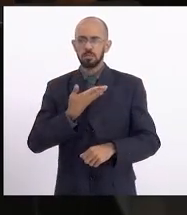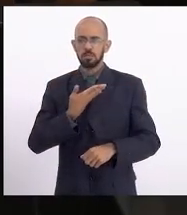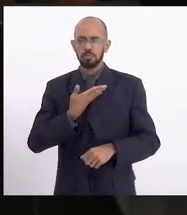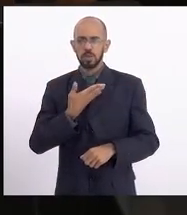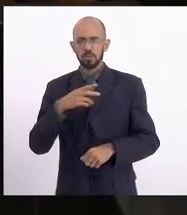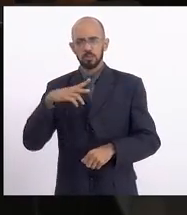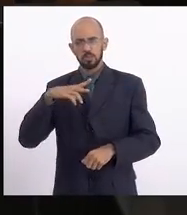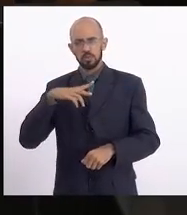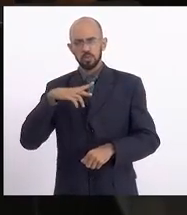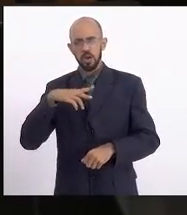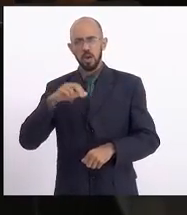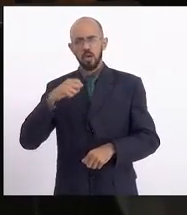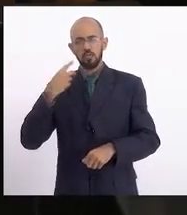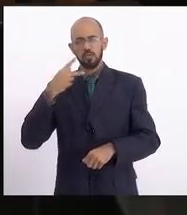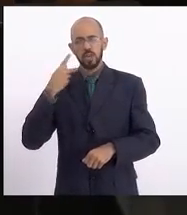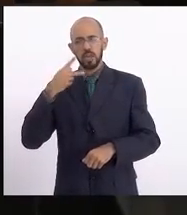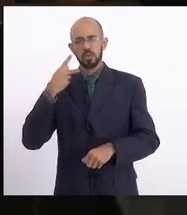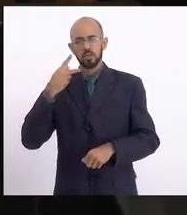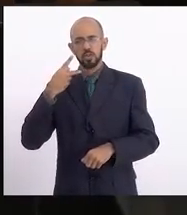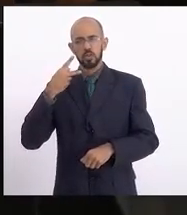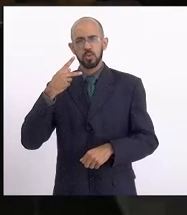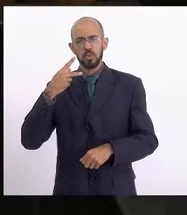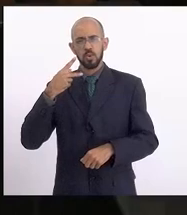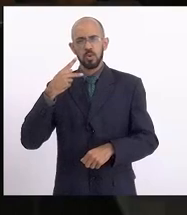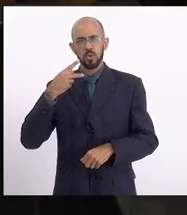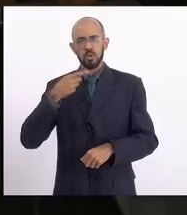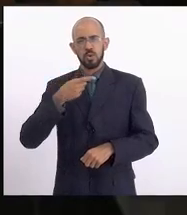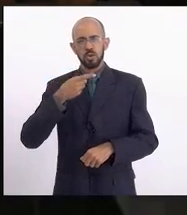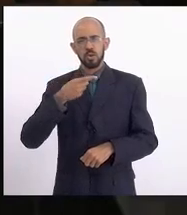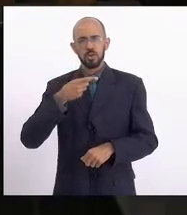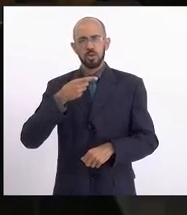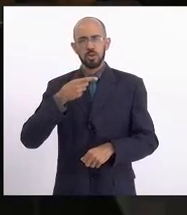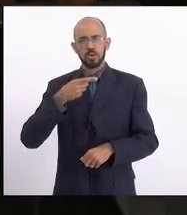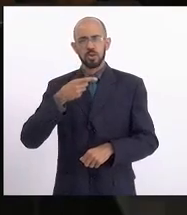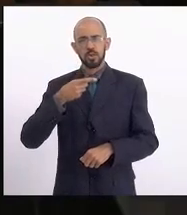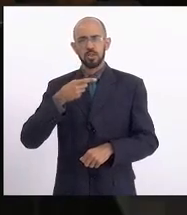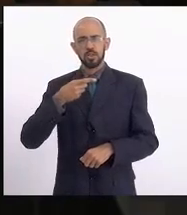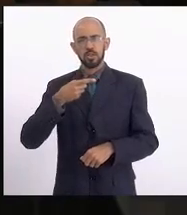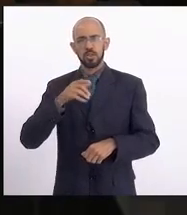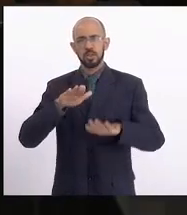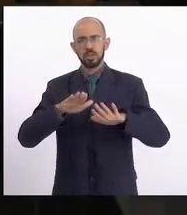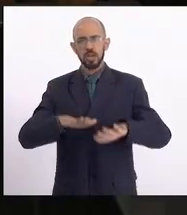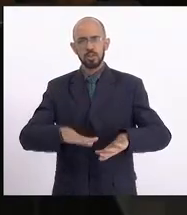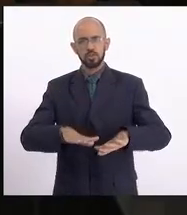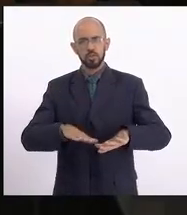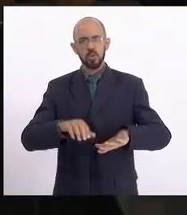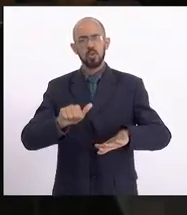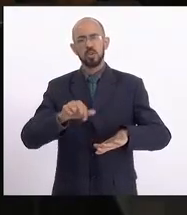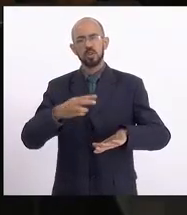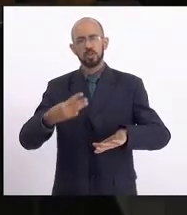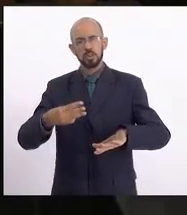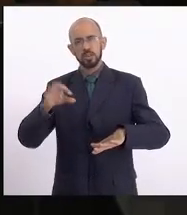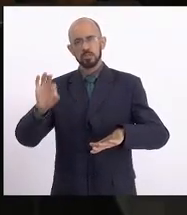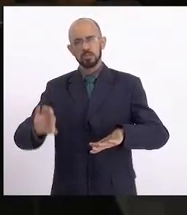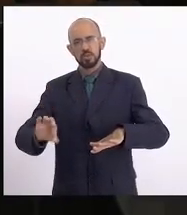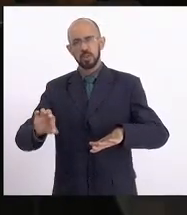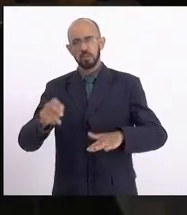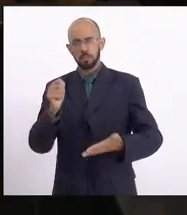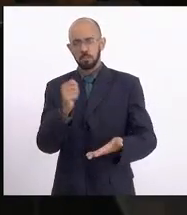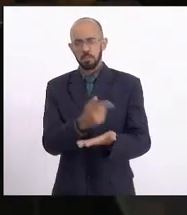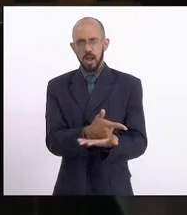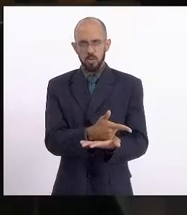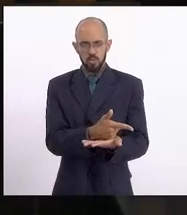Ramos, vereador, que deixou 13º pago numa cidade